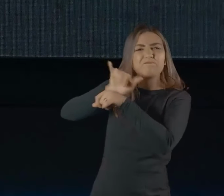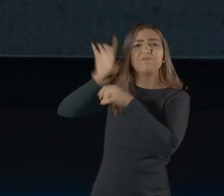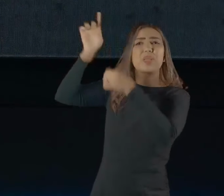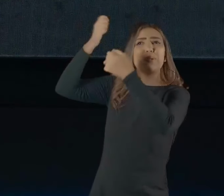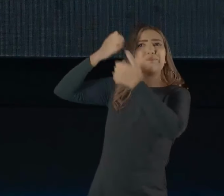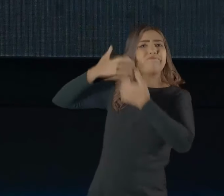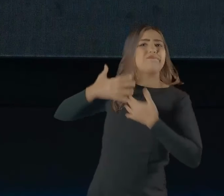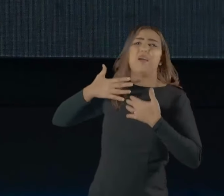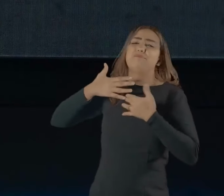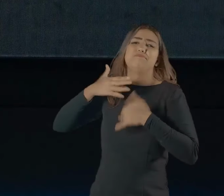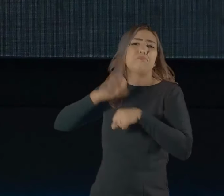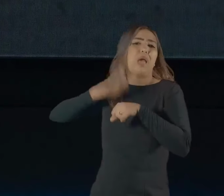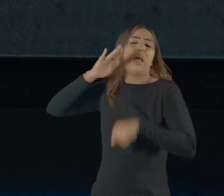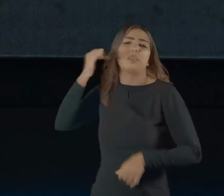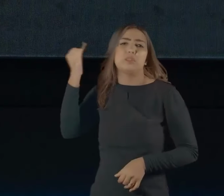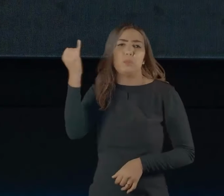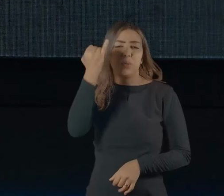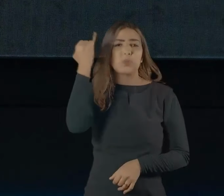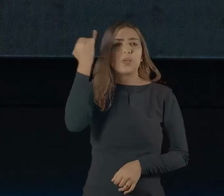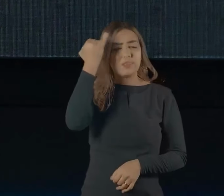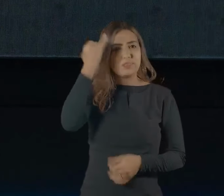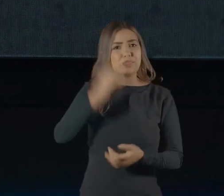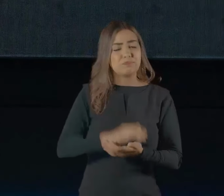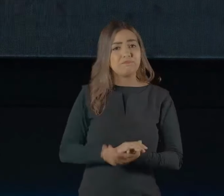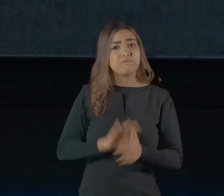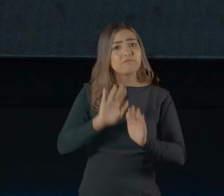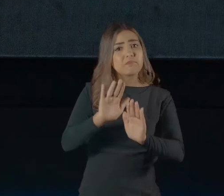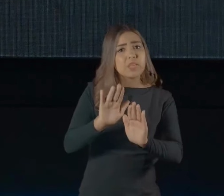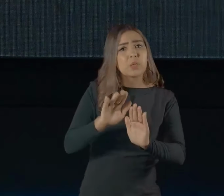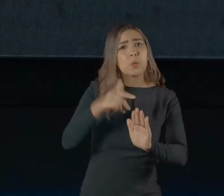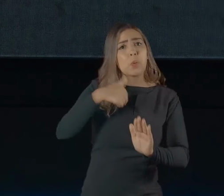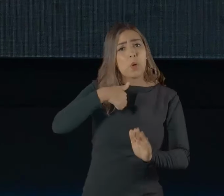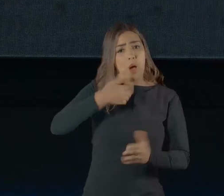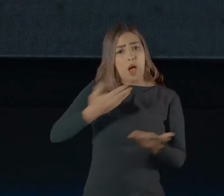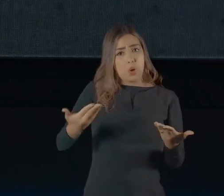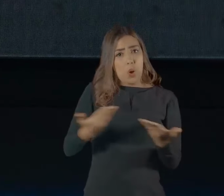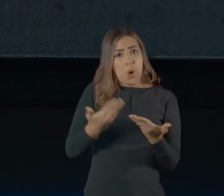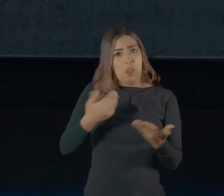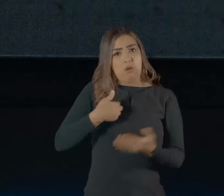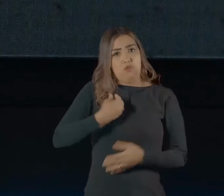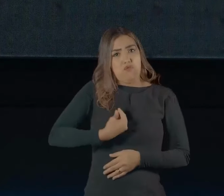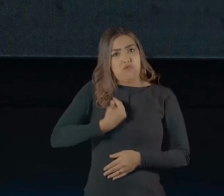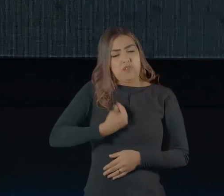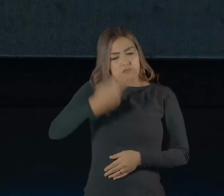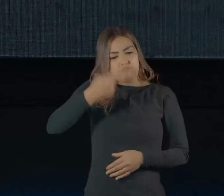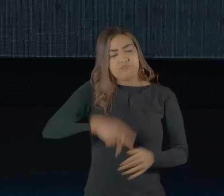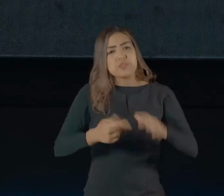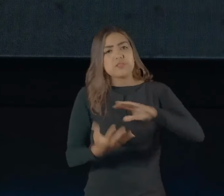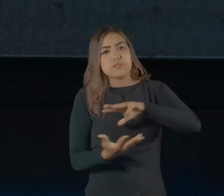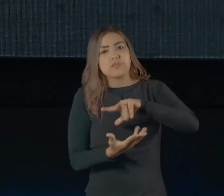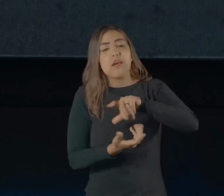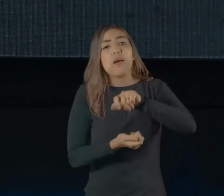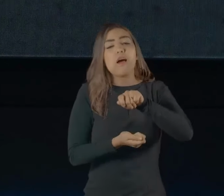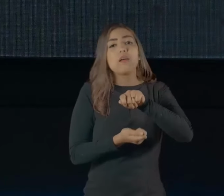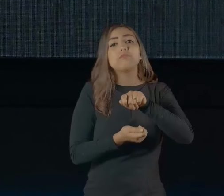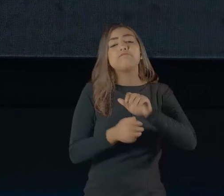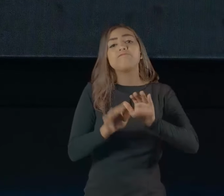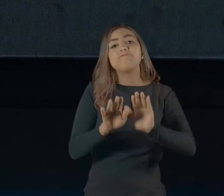que eu quero dizer para você, querido, enquanto ao seu chamado aqui na Terra, é muito importante